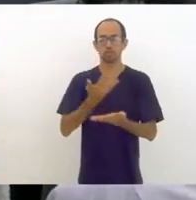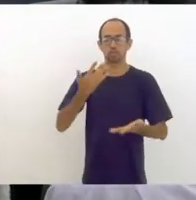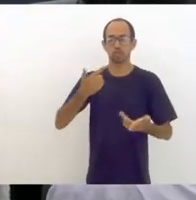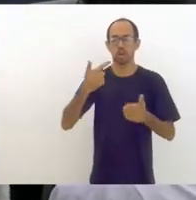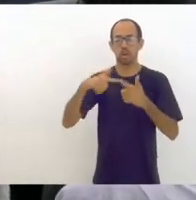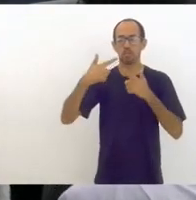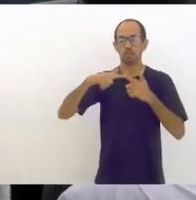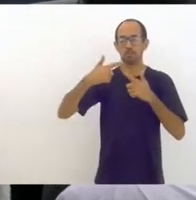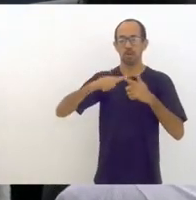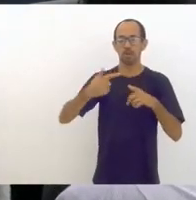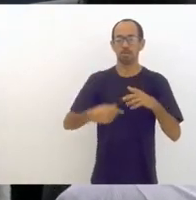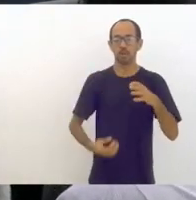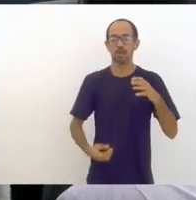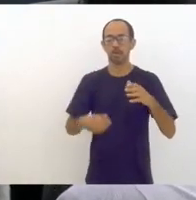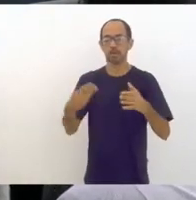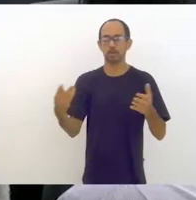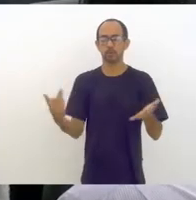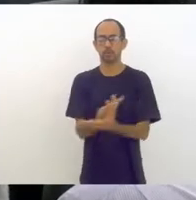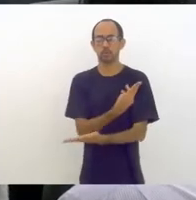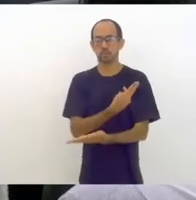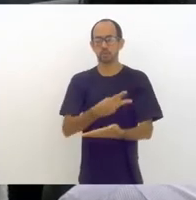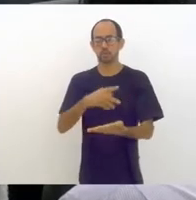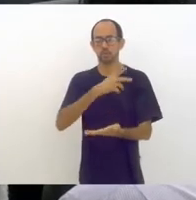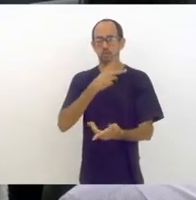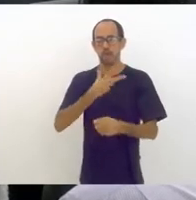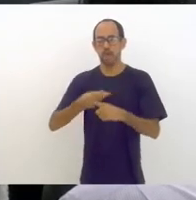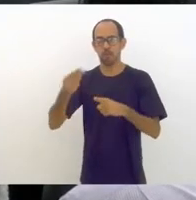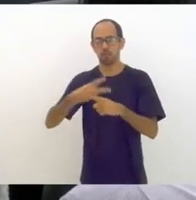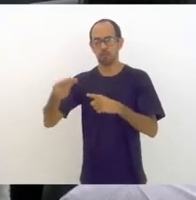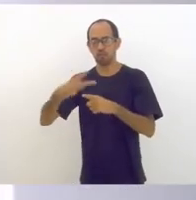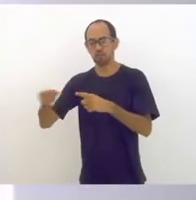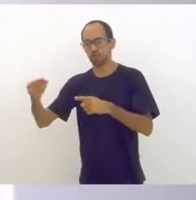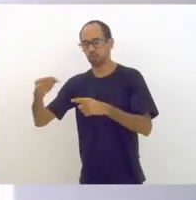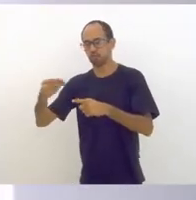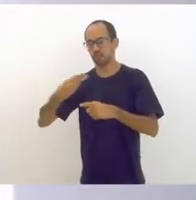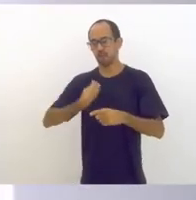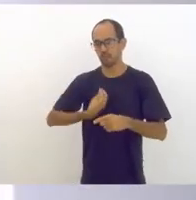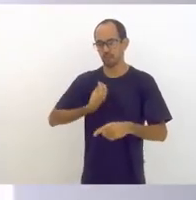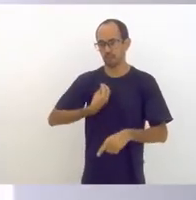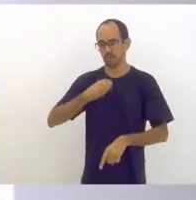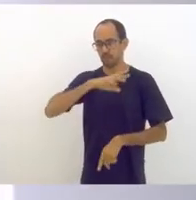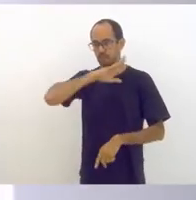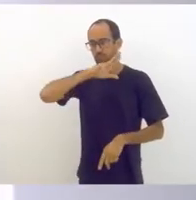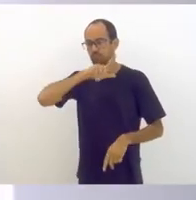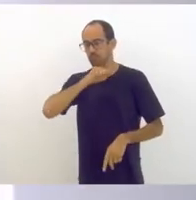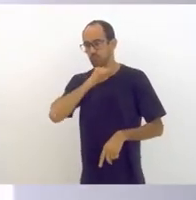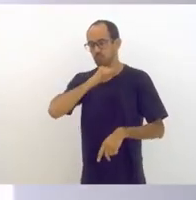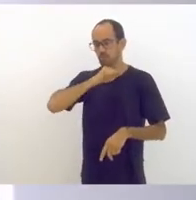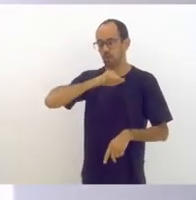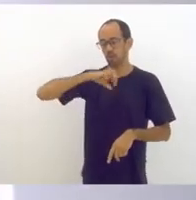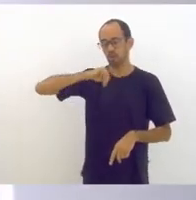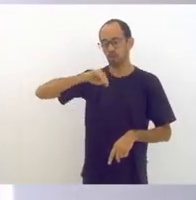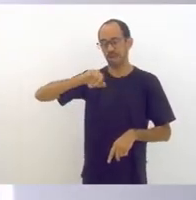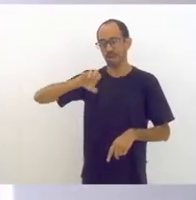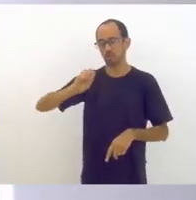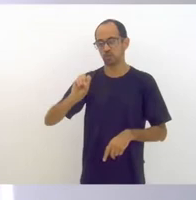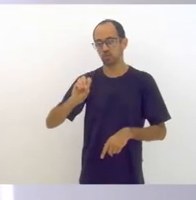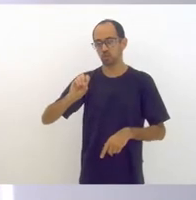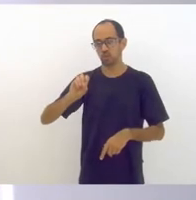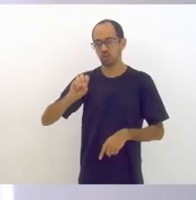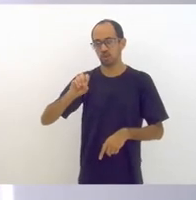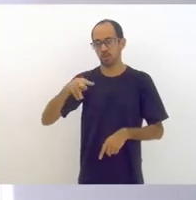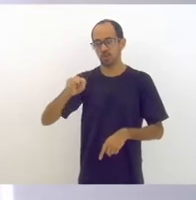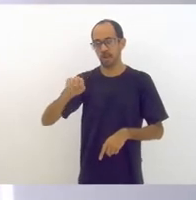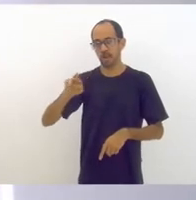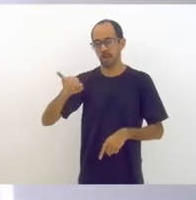a implementação do Refúgio de Vida Silvestre do Médio Paraíba. Esse projeto de lei foi apresentado,